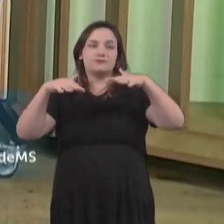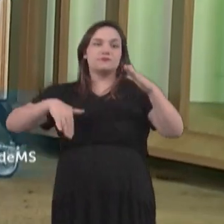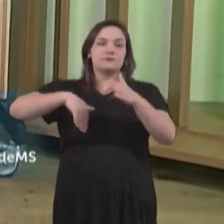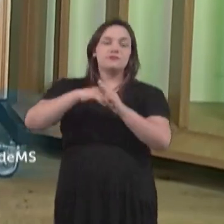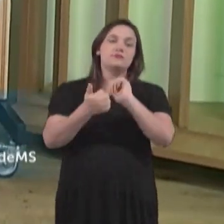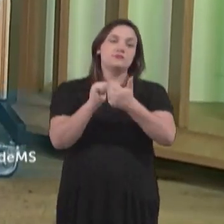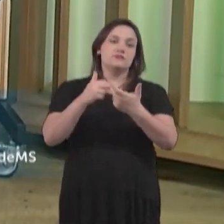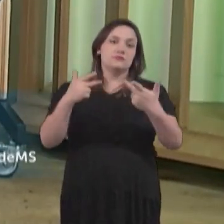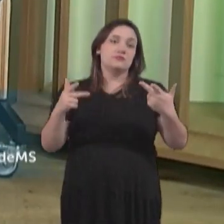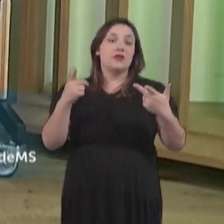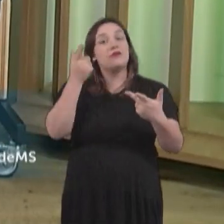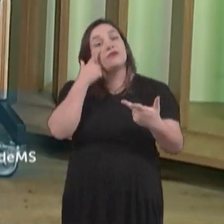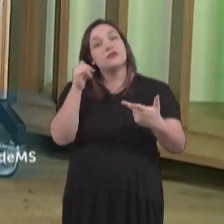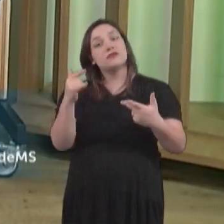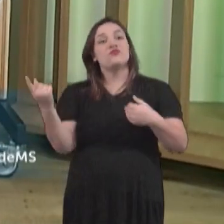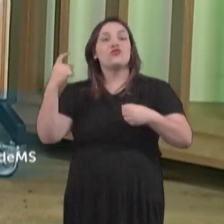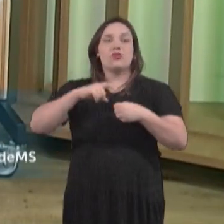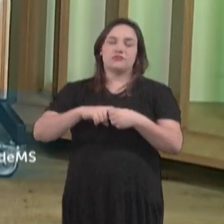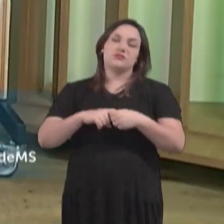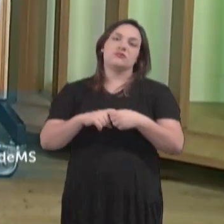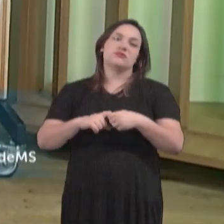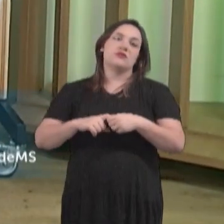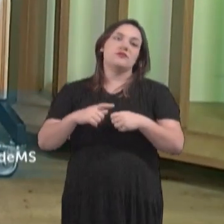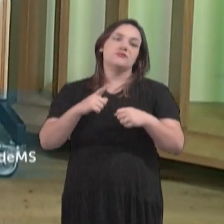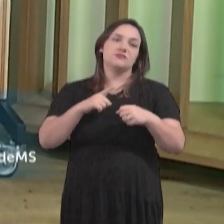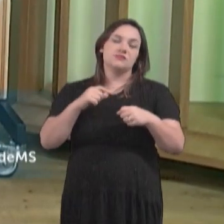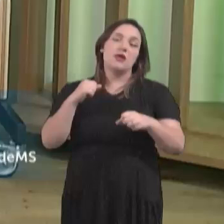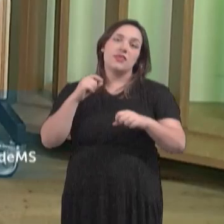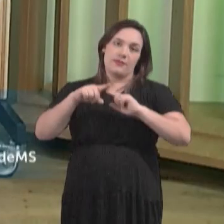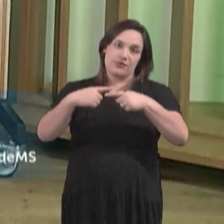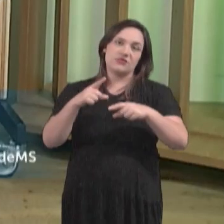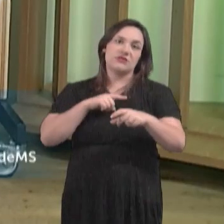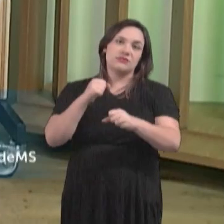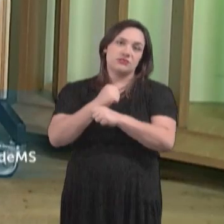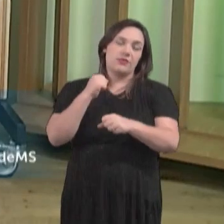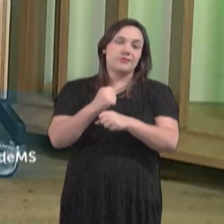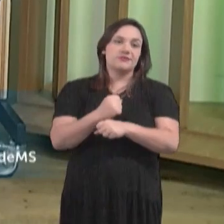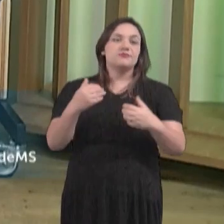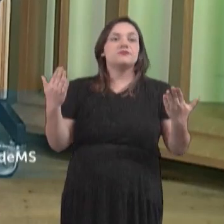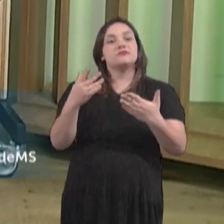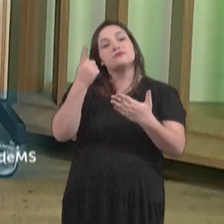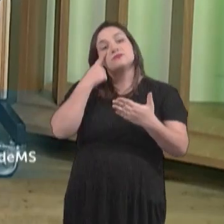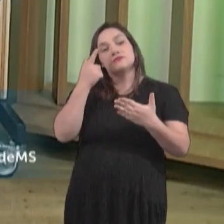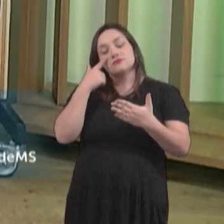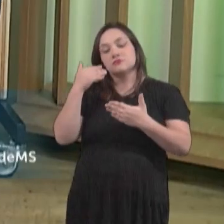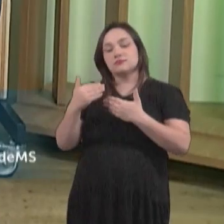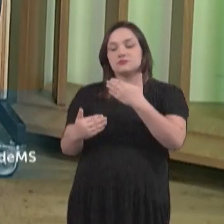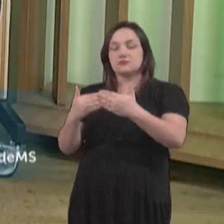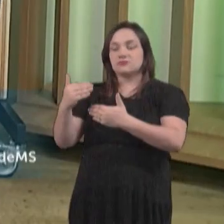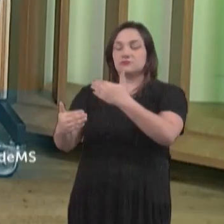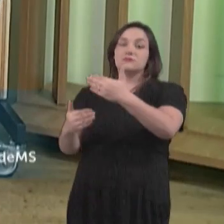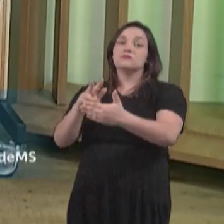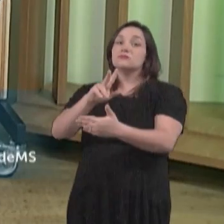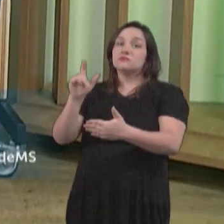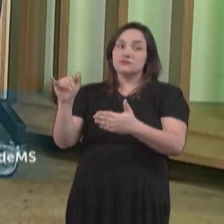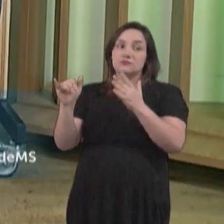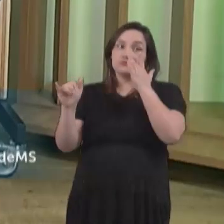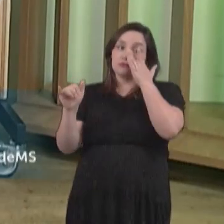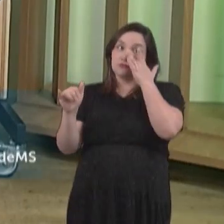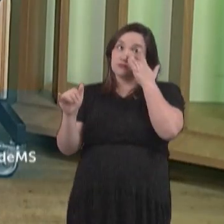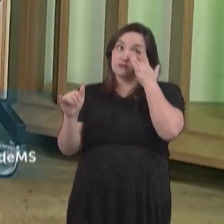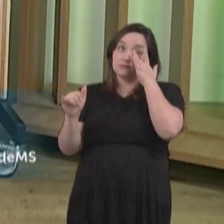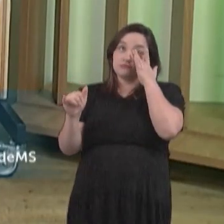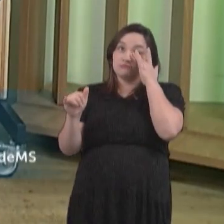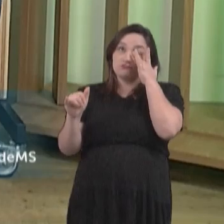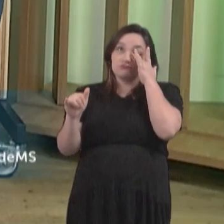que o Morenão, o estádio, seja reaberto depois das reformas. Então, os próximos passos devem ser definidos